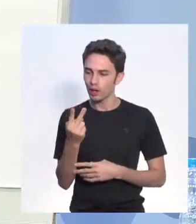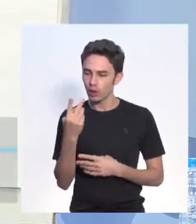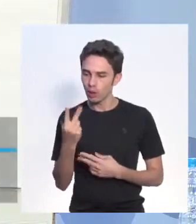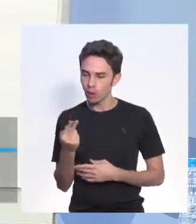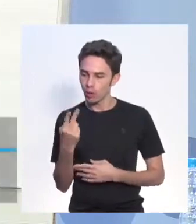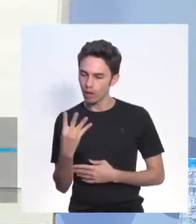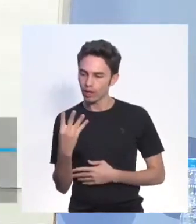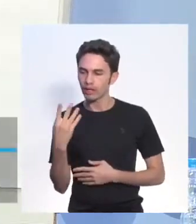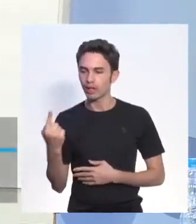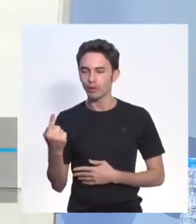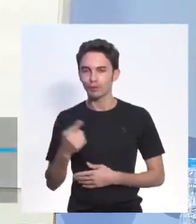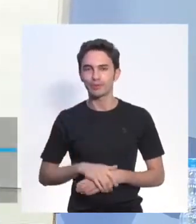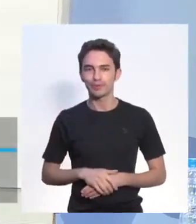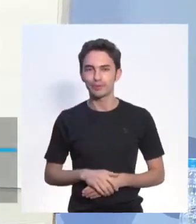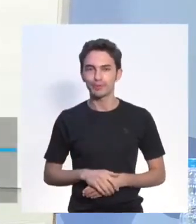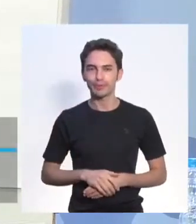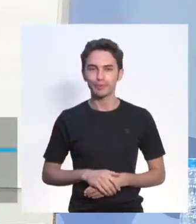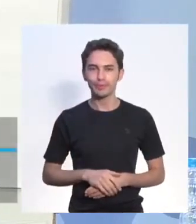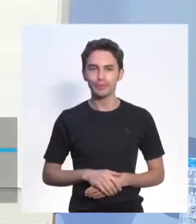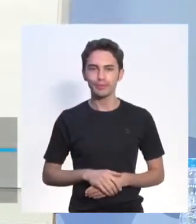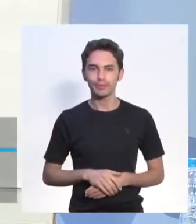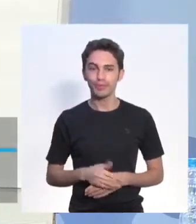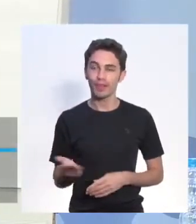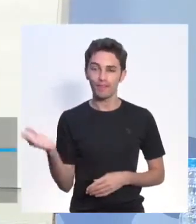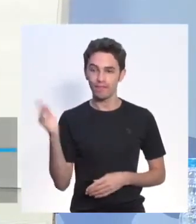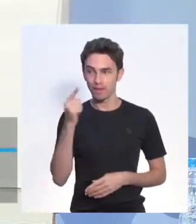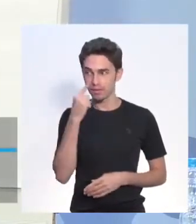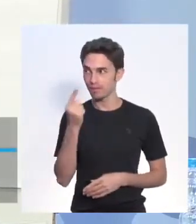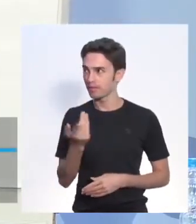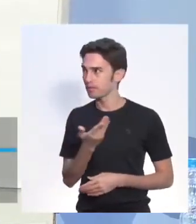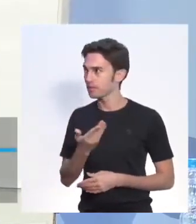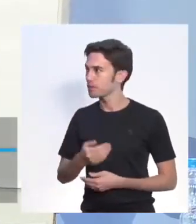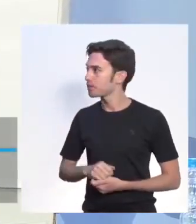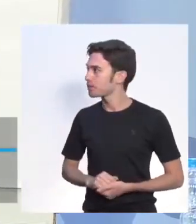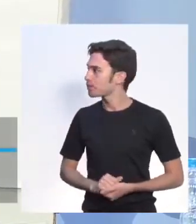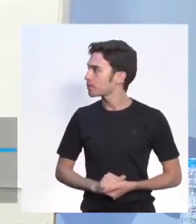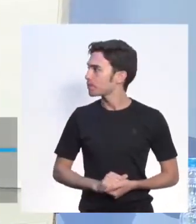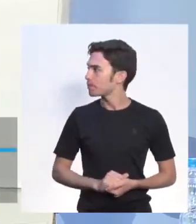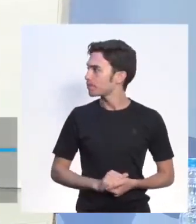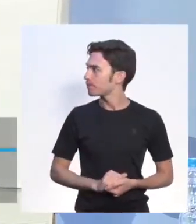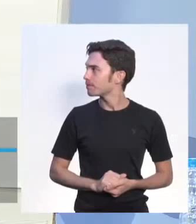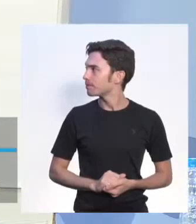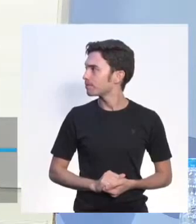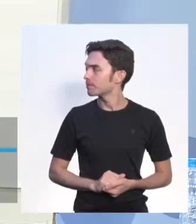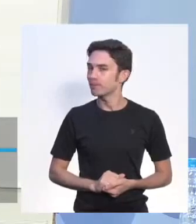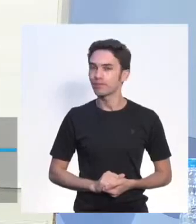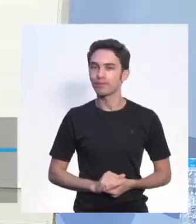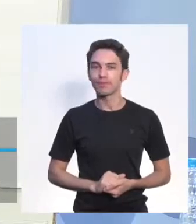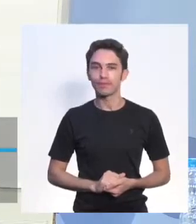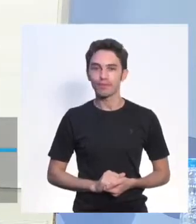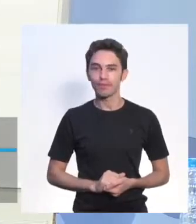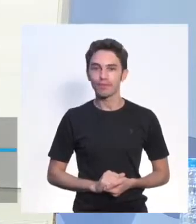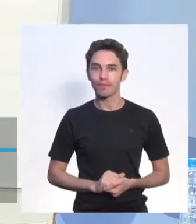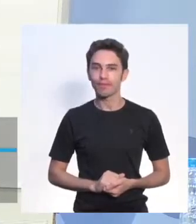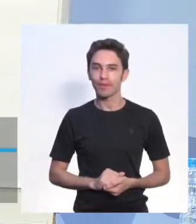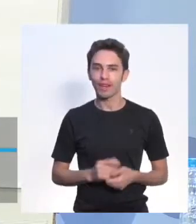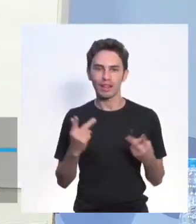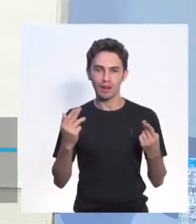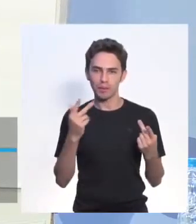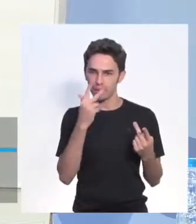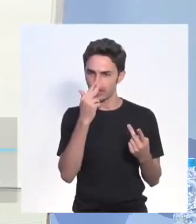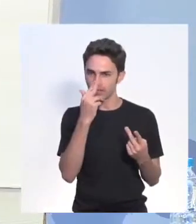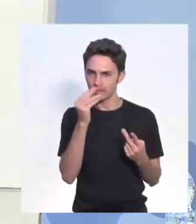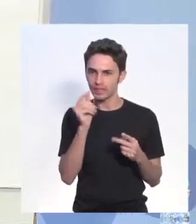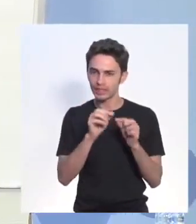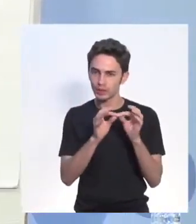que está aí no enunciado, que é 41. Então, vou pedir para você vir aqui comigo no flip. Eu fiz um desenho semelhante ao que tem lá. Anotei aqui os 3